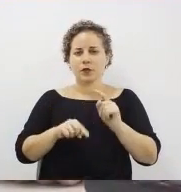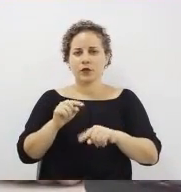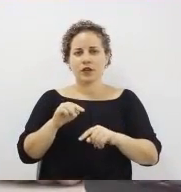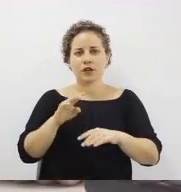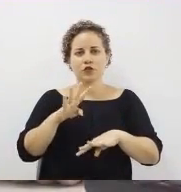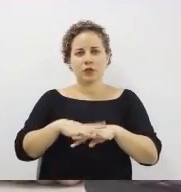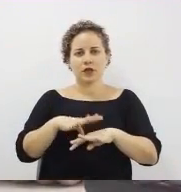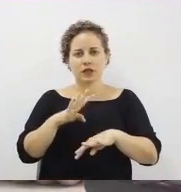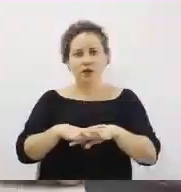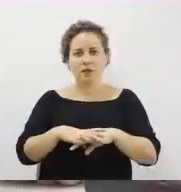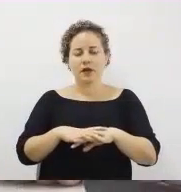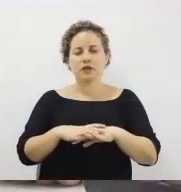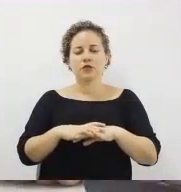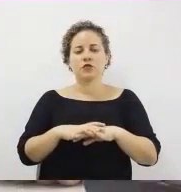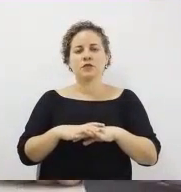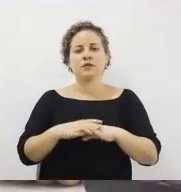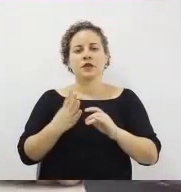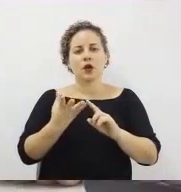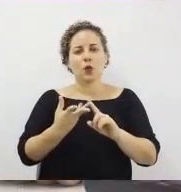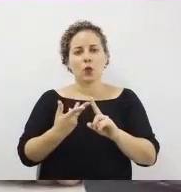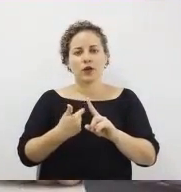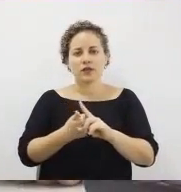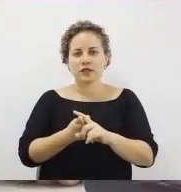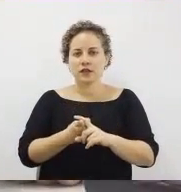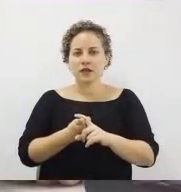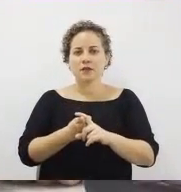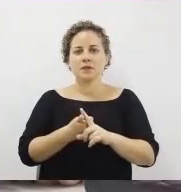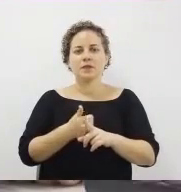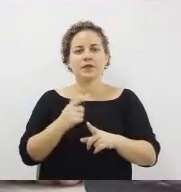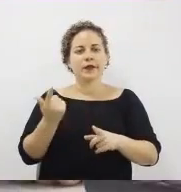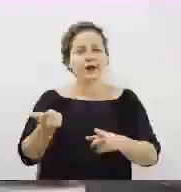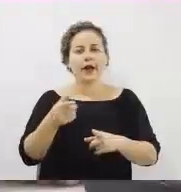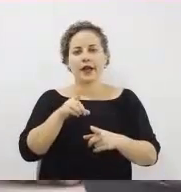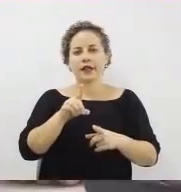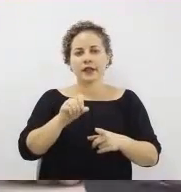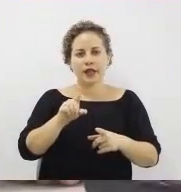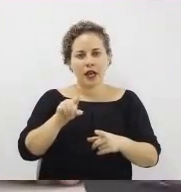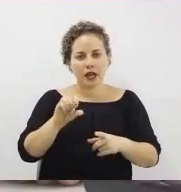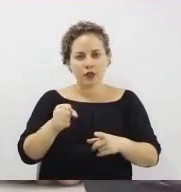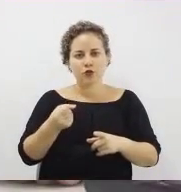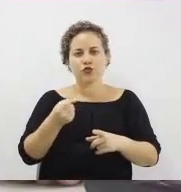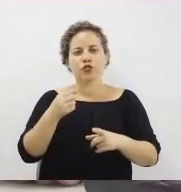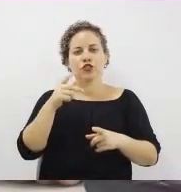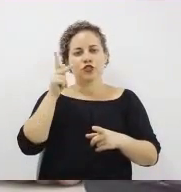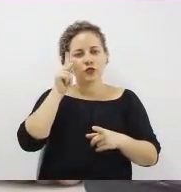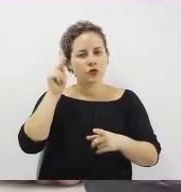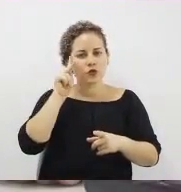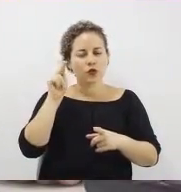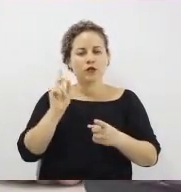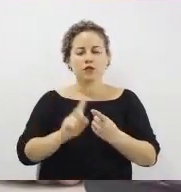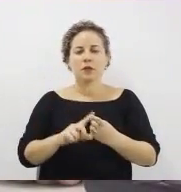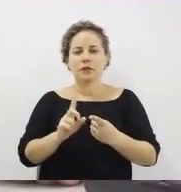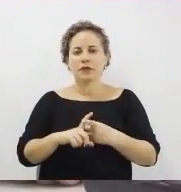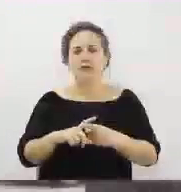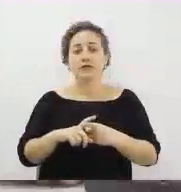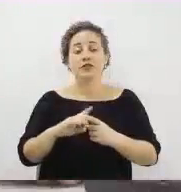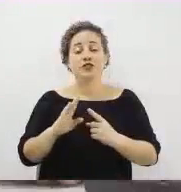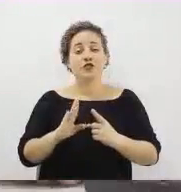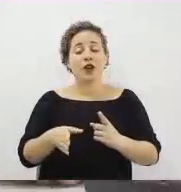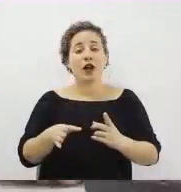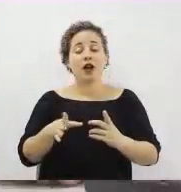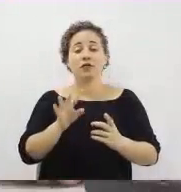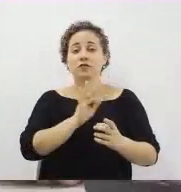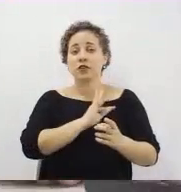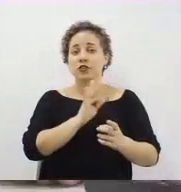matemáticos fazem parte das técnicas quantitativas, o uso de dados históricos e de modelos causais. Já as